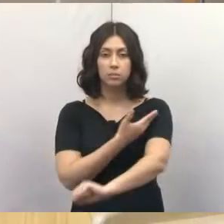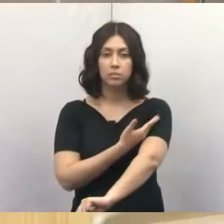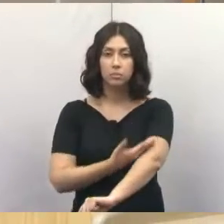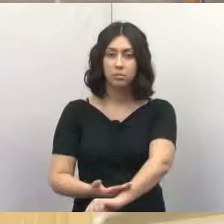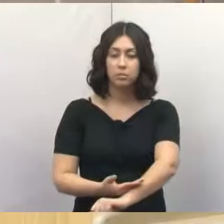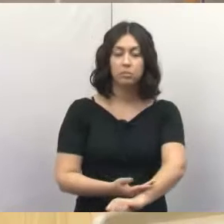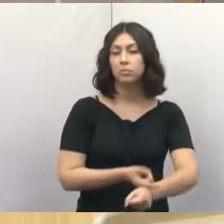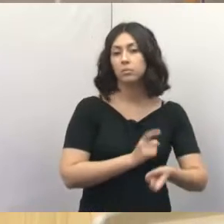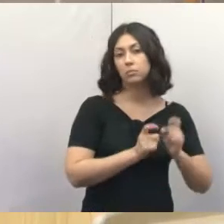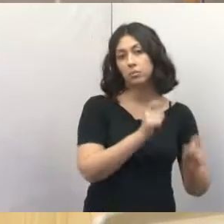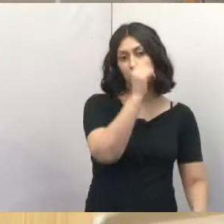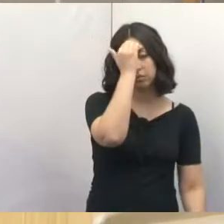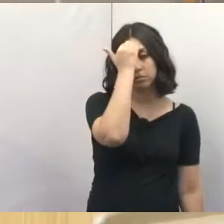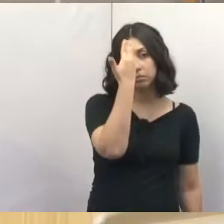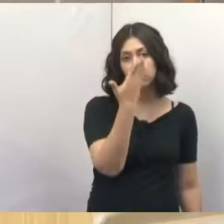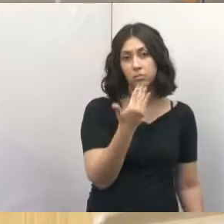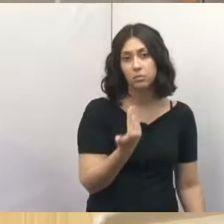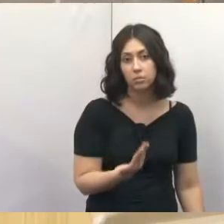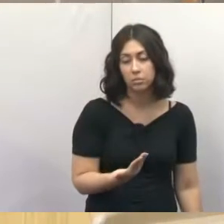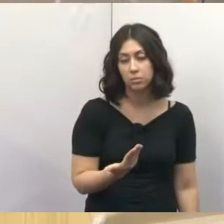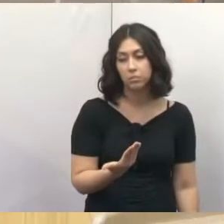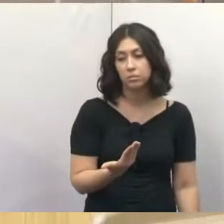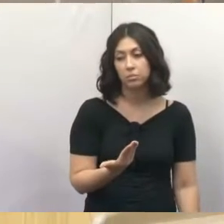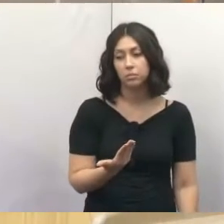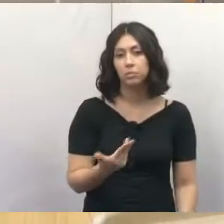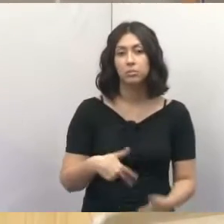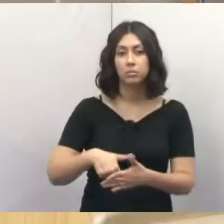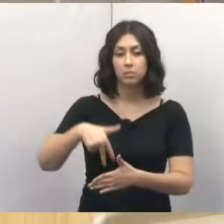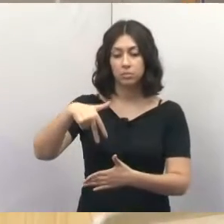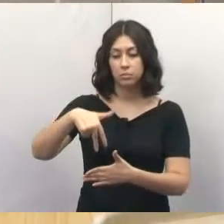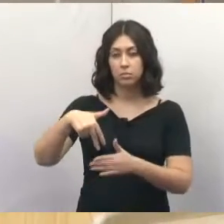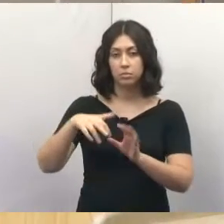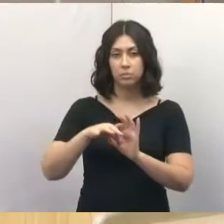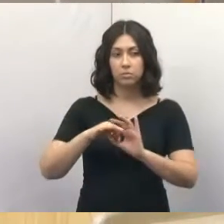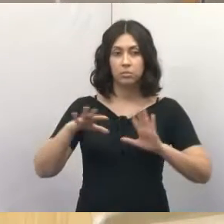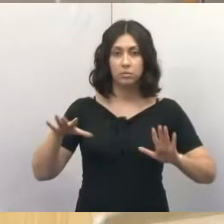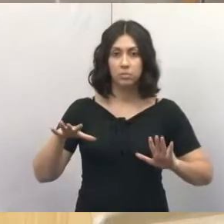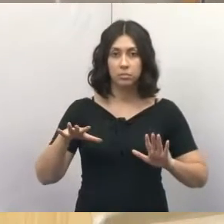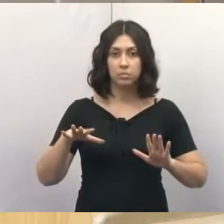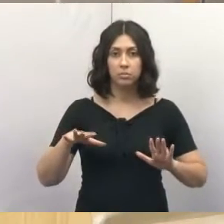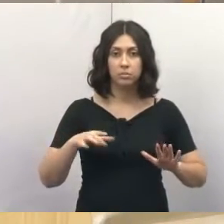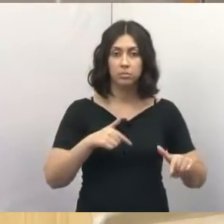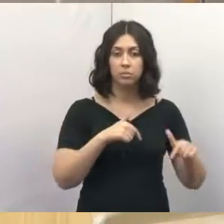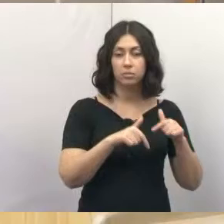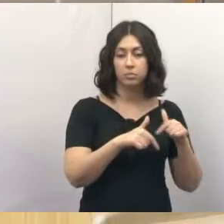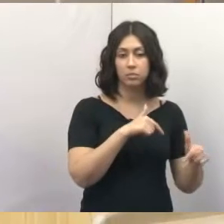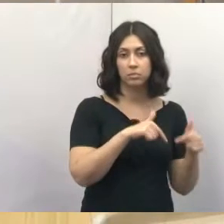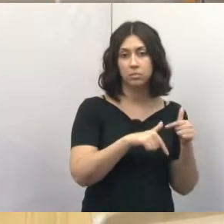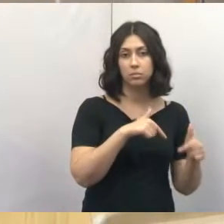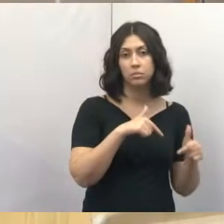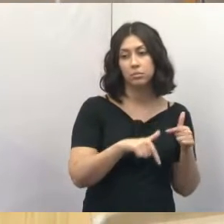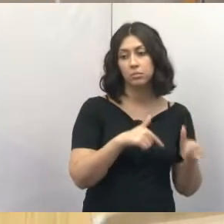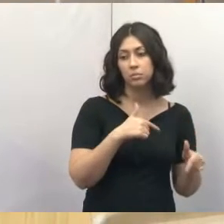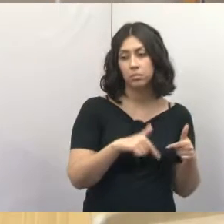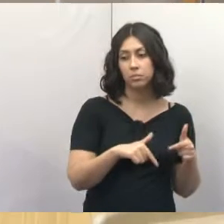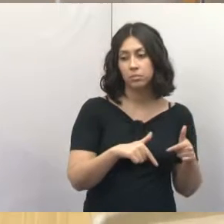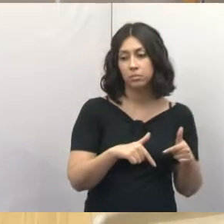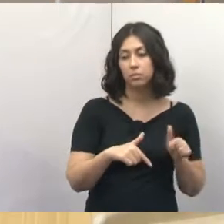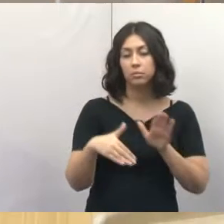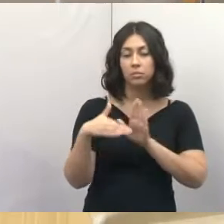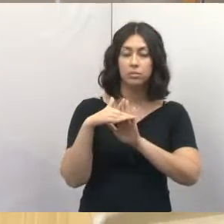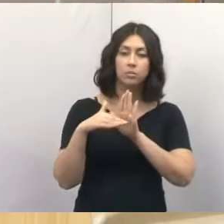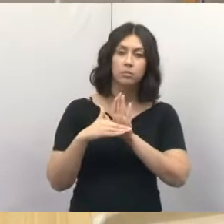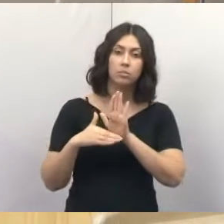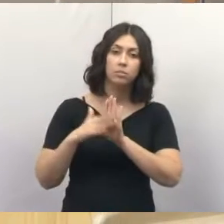atos solenes, capítulo 4 da tribuna livre, capítulo 5 do expediente, capítulo 5 da ordem do